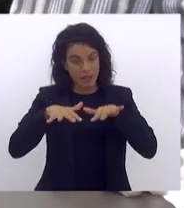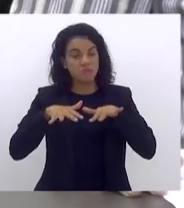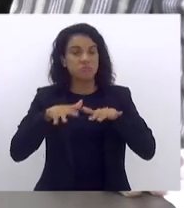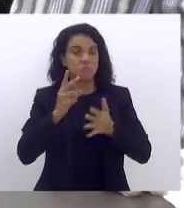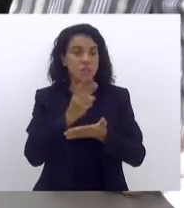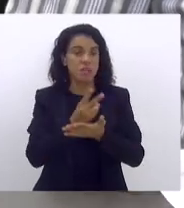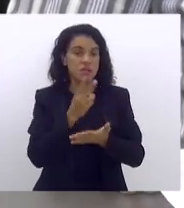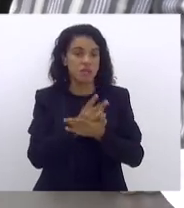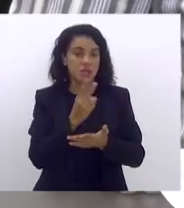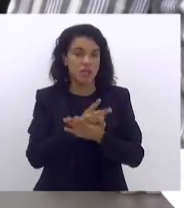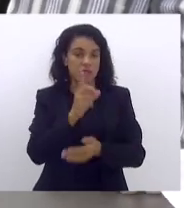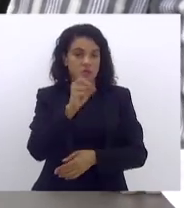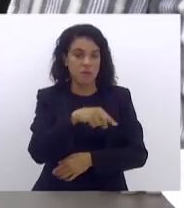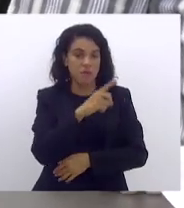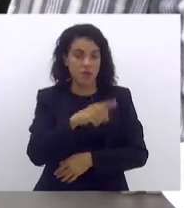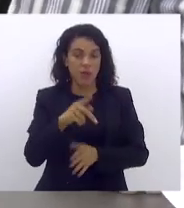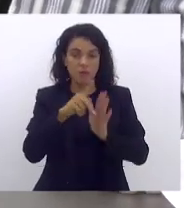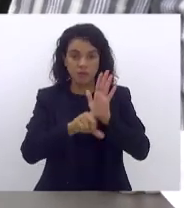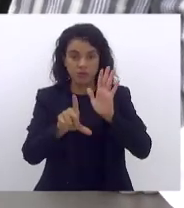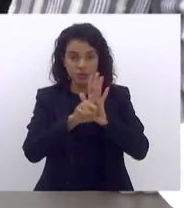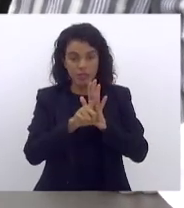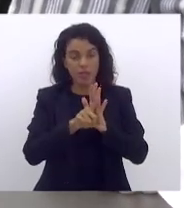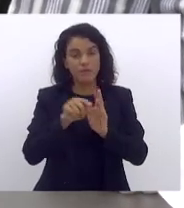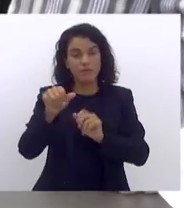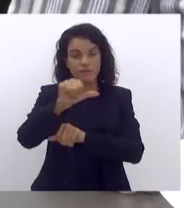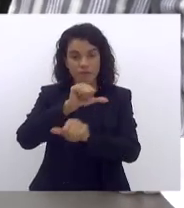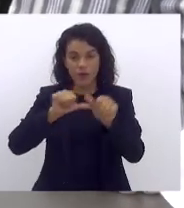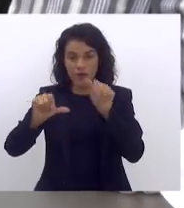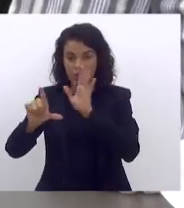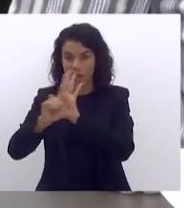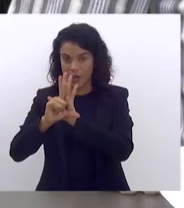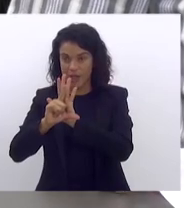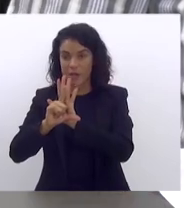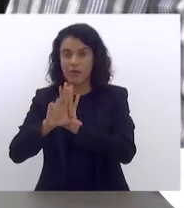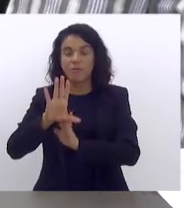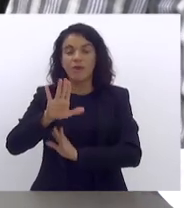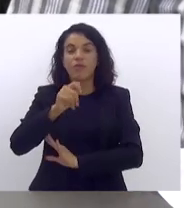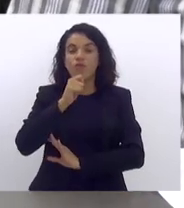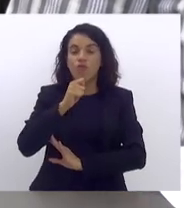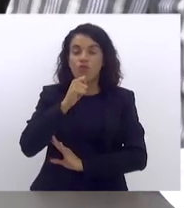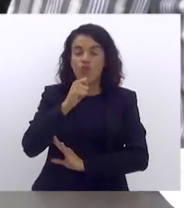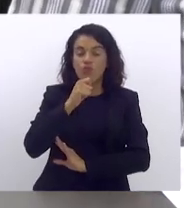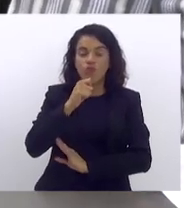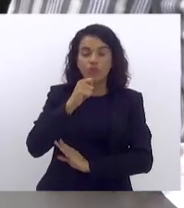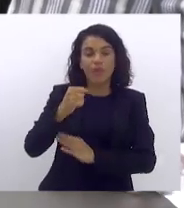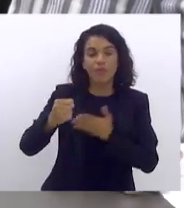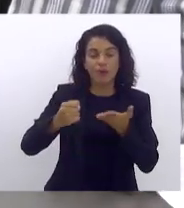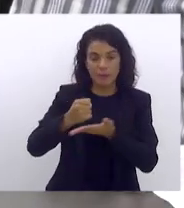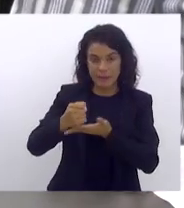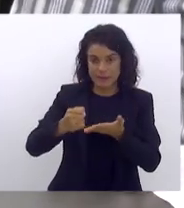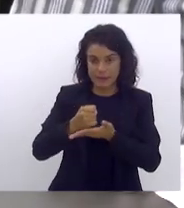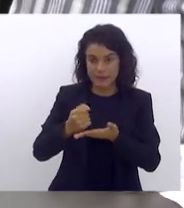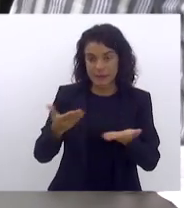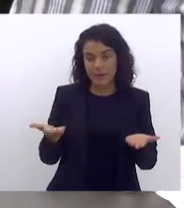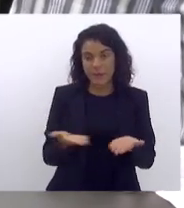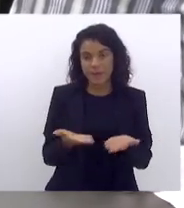o projeto foi sancionado sem uma fonte. Esse é o ponto. Então, o projeto que está